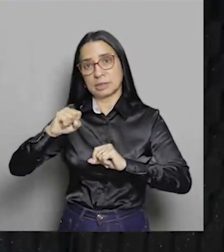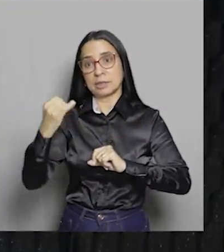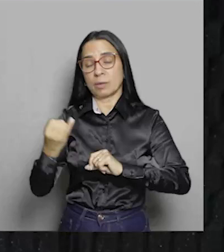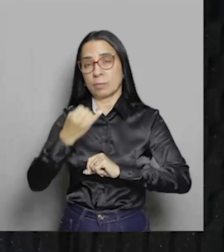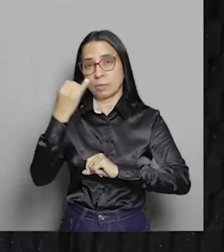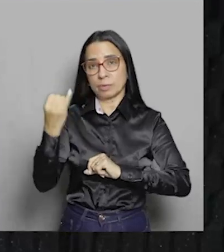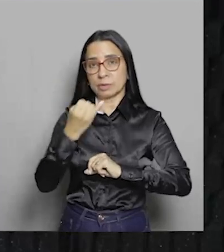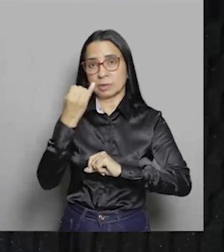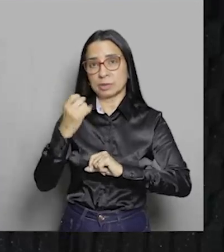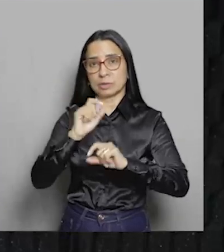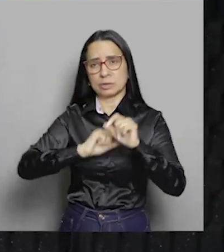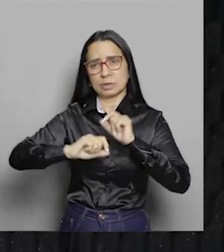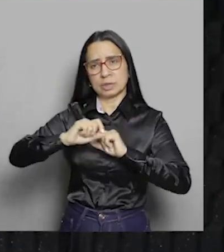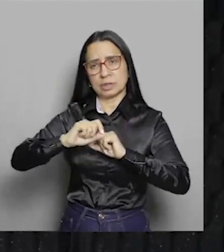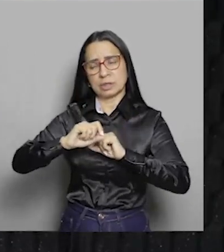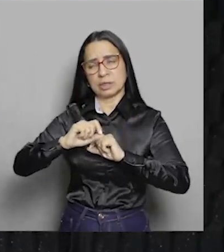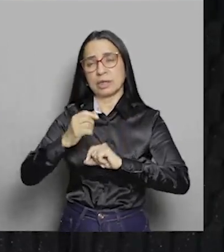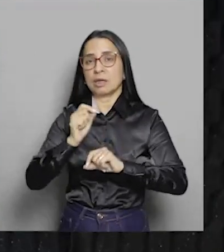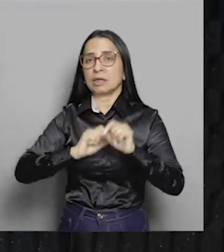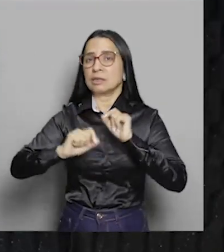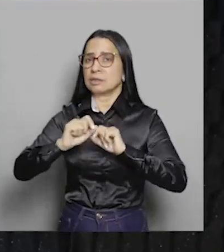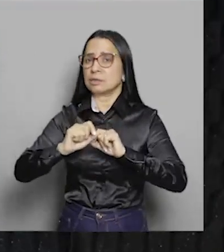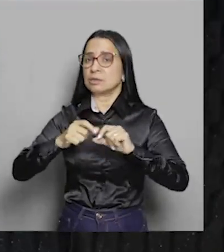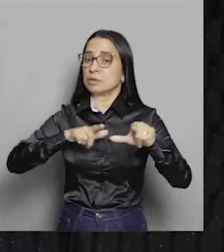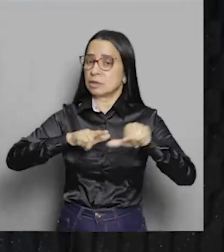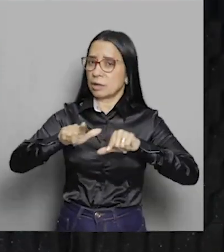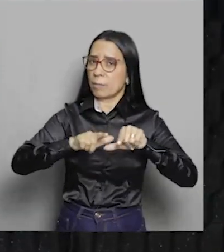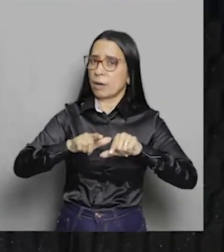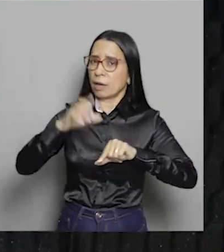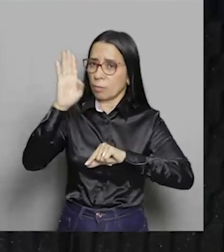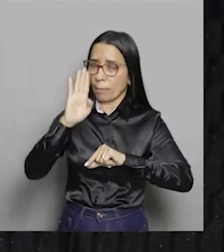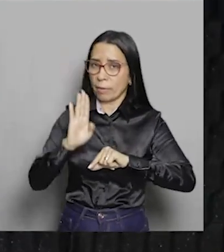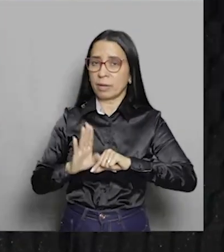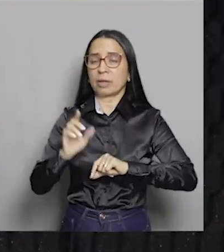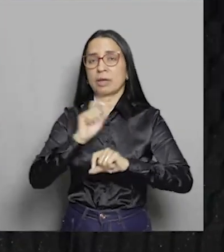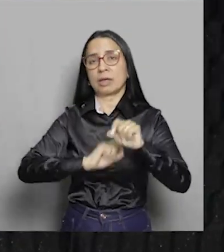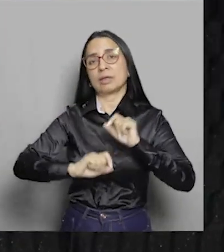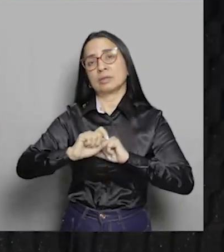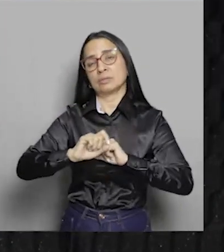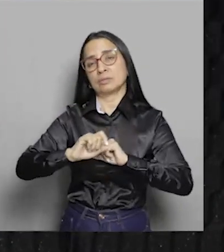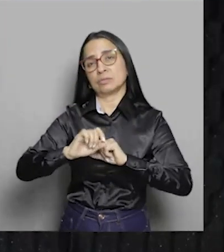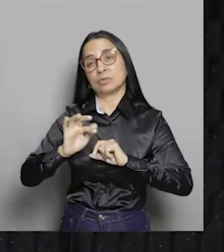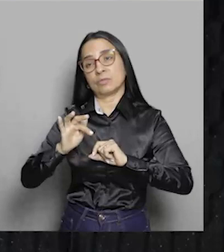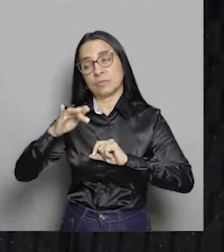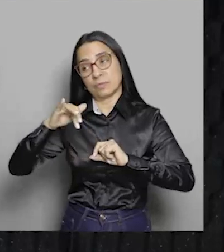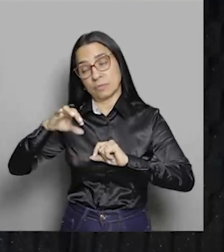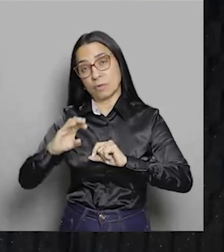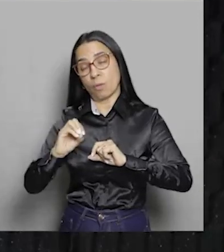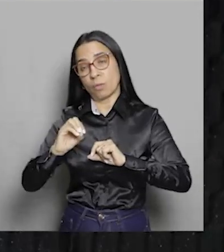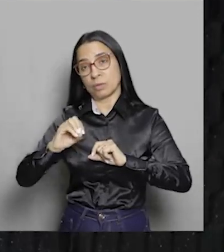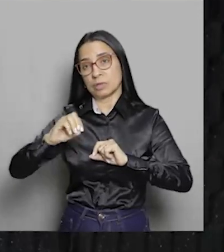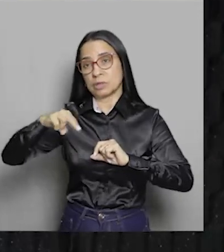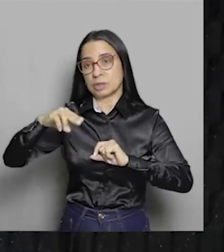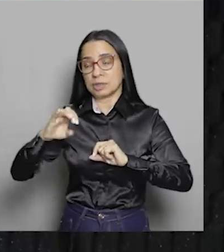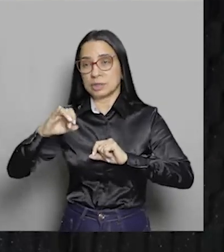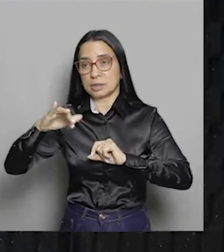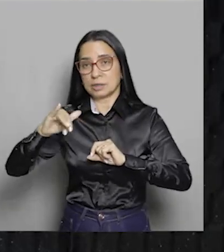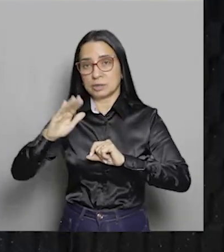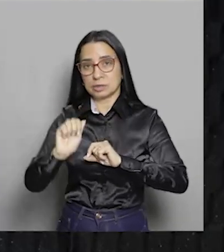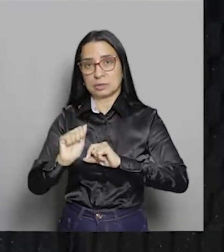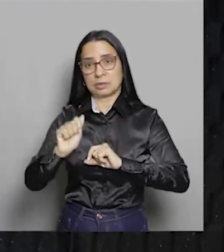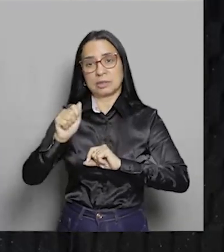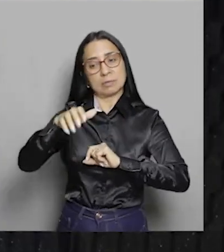energia, estão precisando de mão de obra barata, estão precisando de áreas para realizar o escoamento